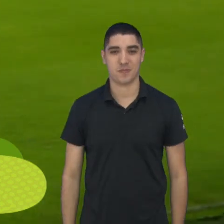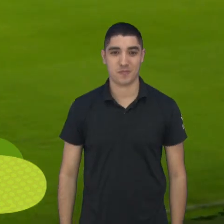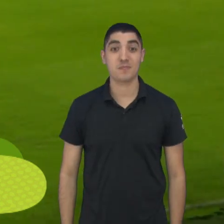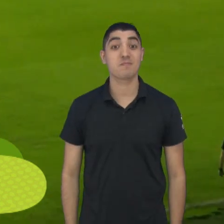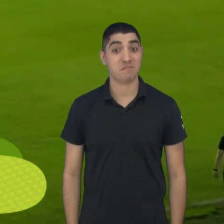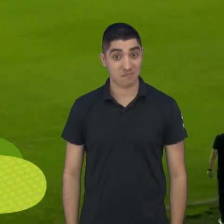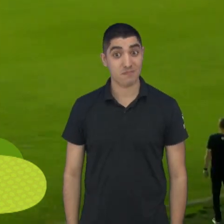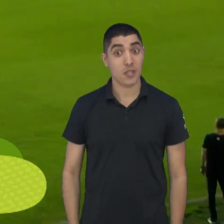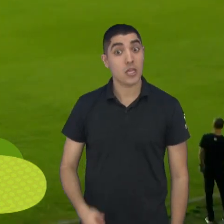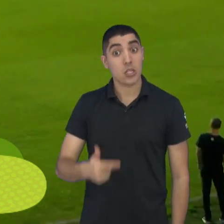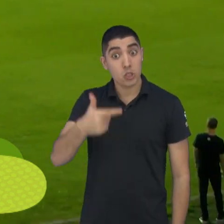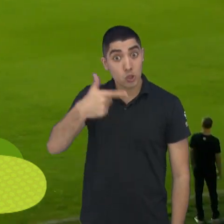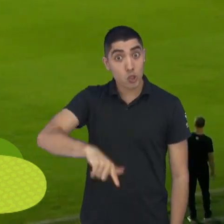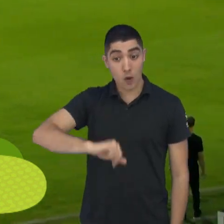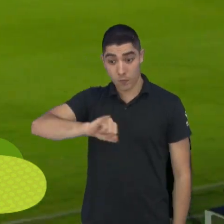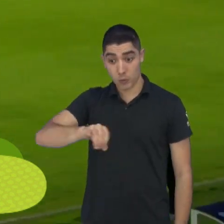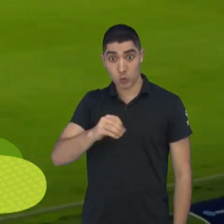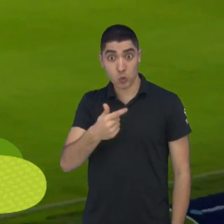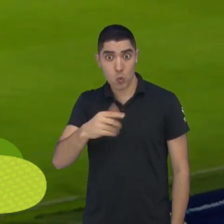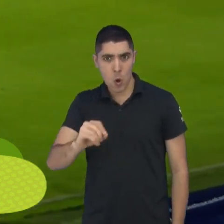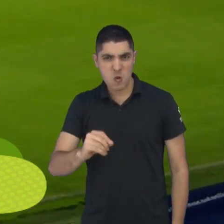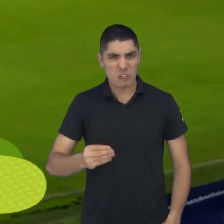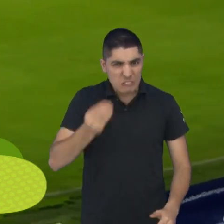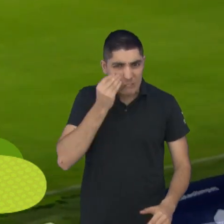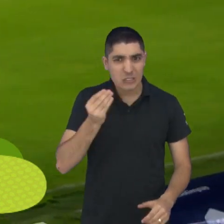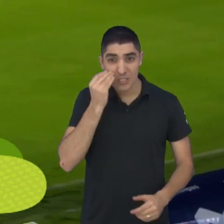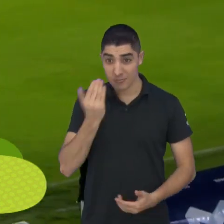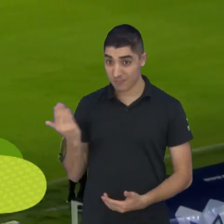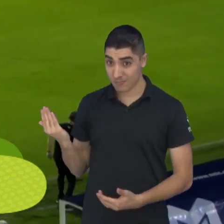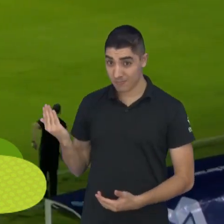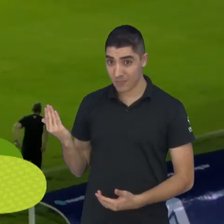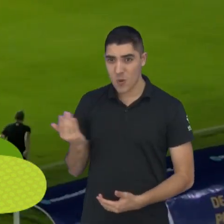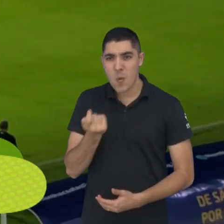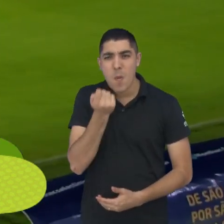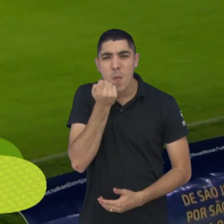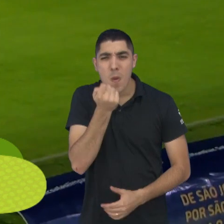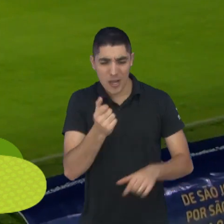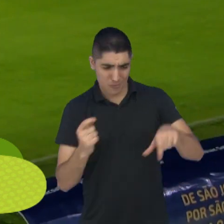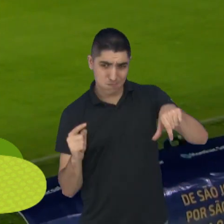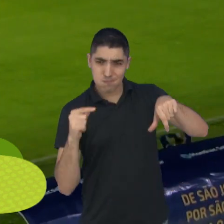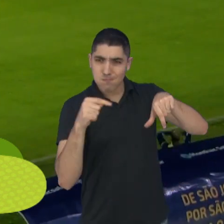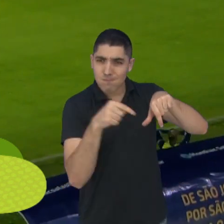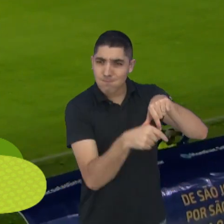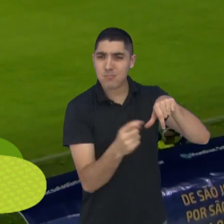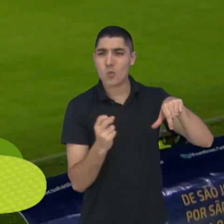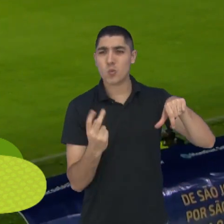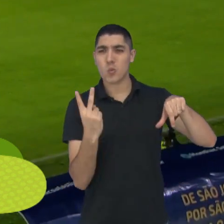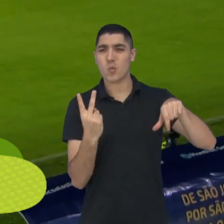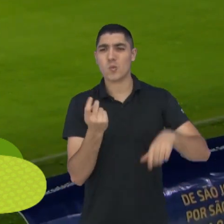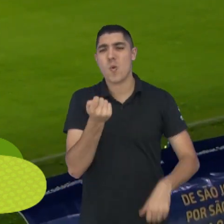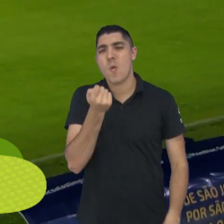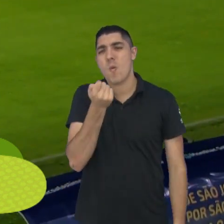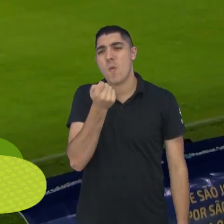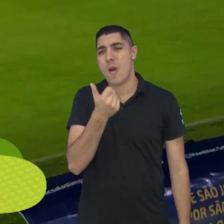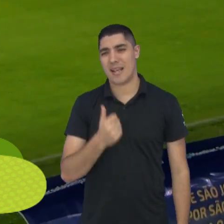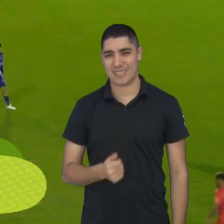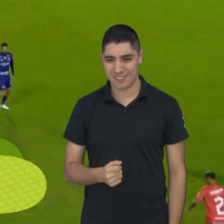E o João Gabriel estava impossível. Nessa jogada, ele quase marcou o segundo. A bola passou